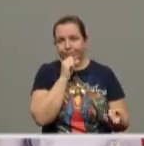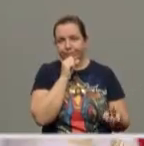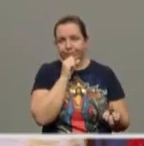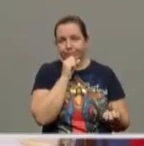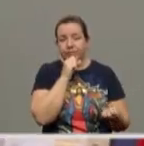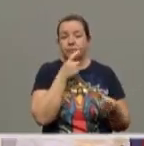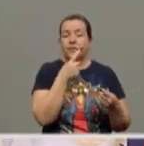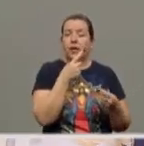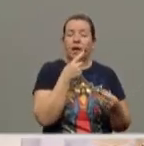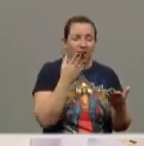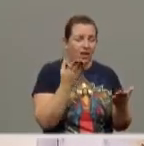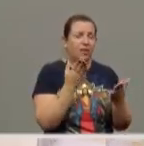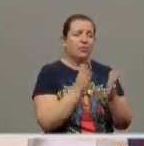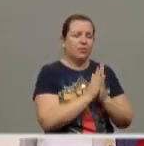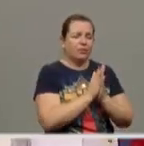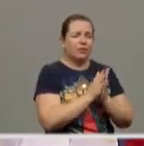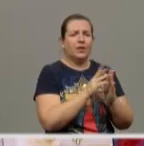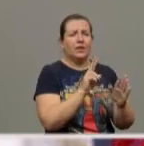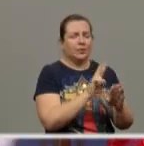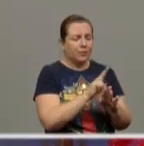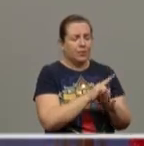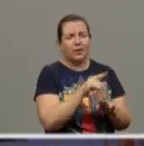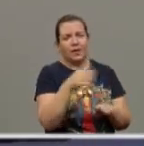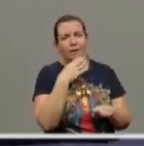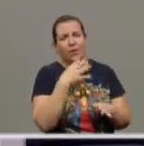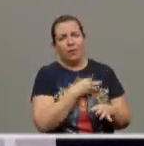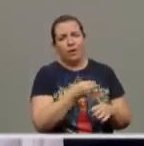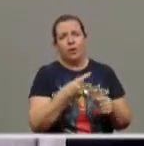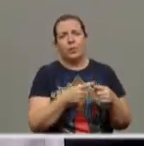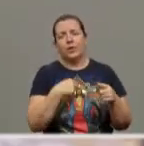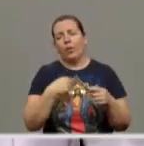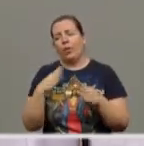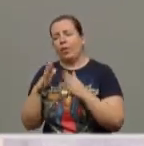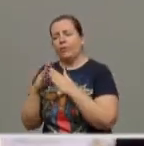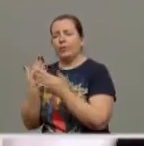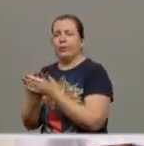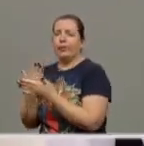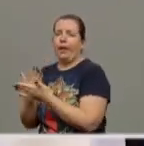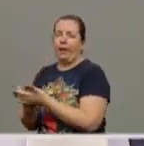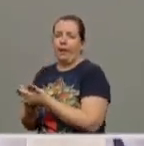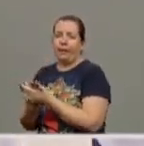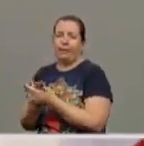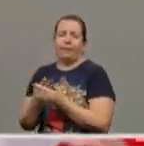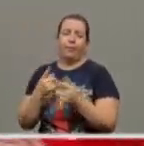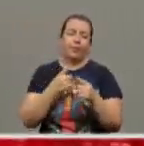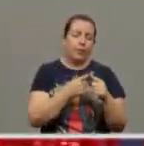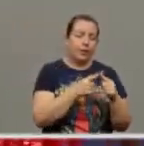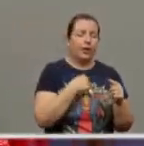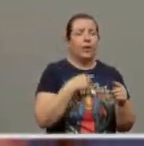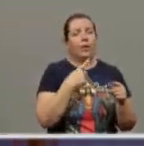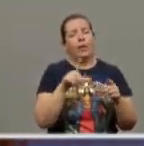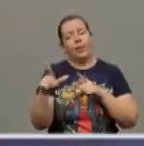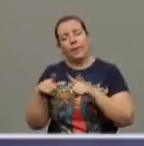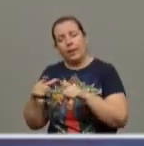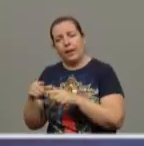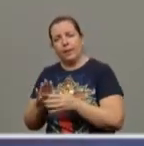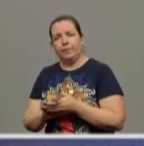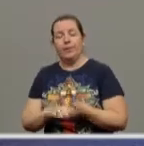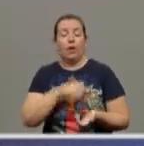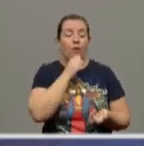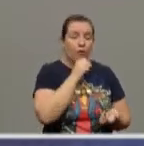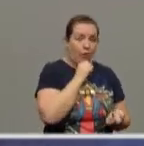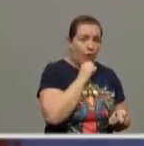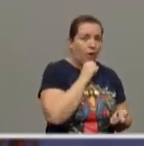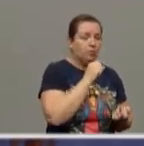estudar. Tem ou não tem? Ah, fica aí com ele porque eu tenho que trabalhar. O avô e a avó vai achar bom, né?